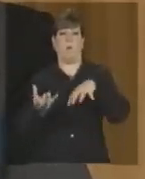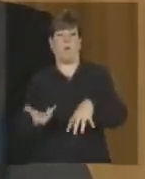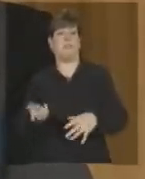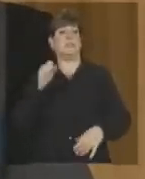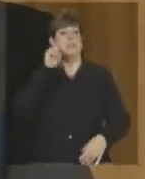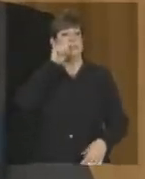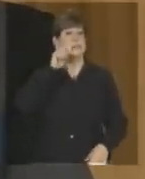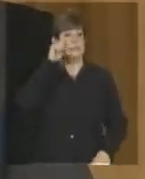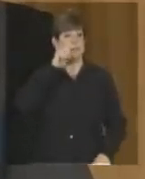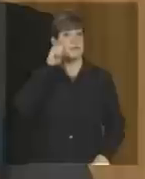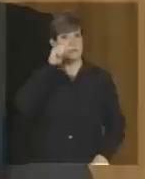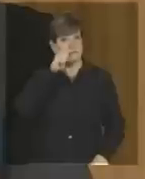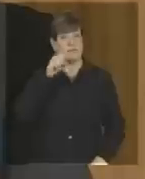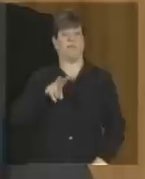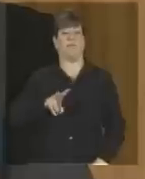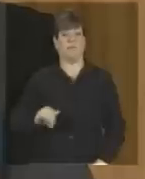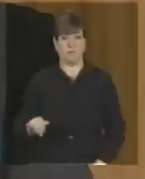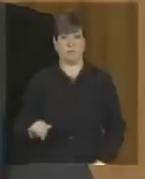Senado